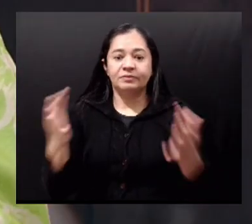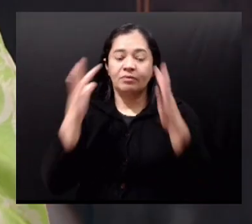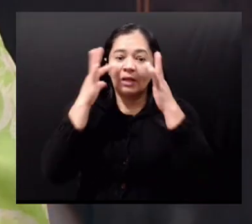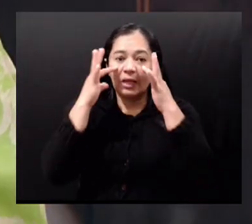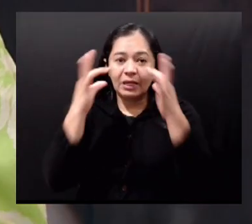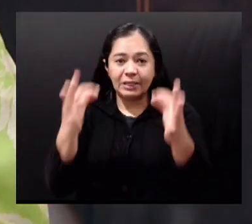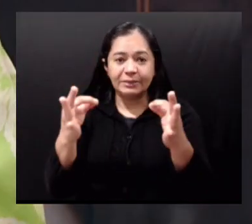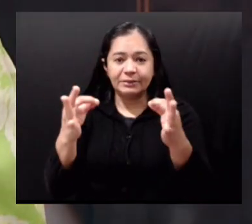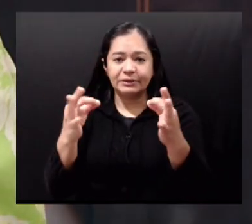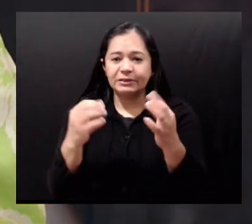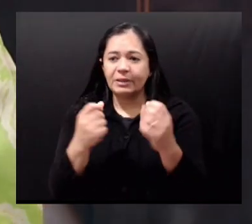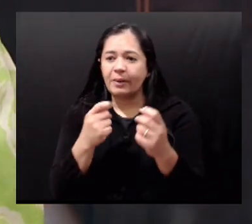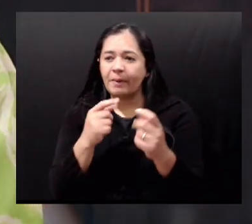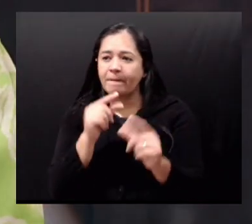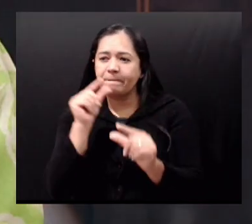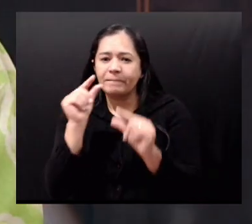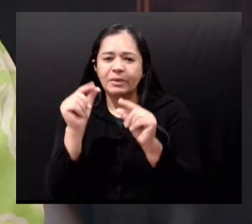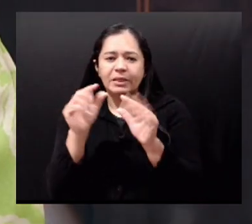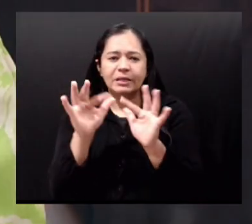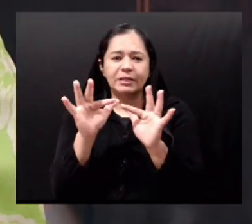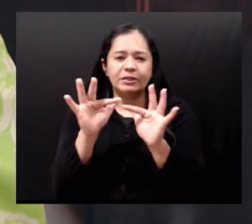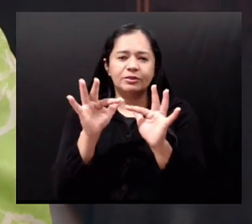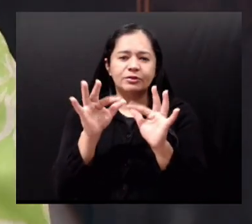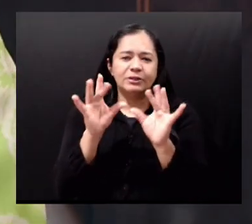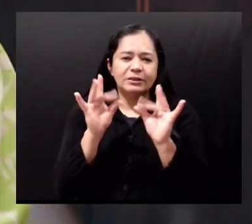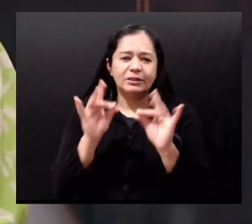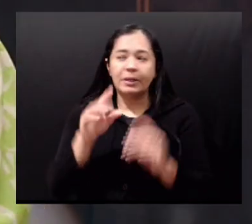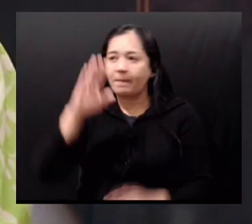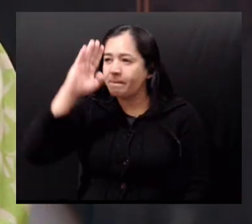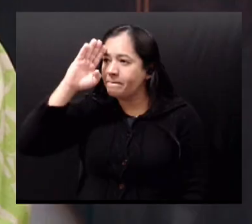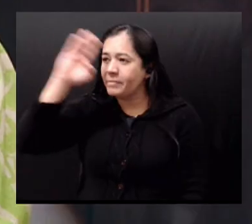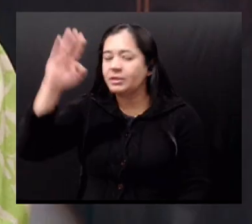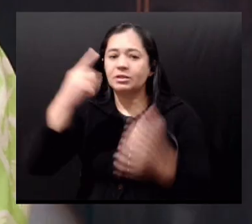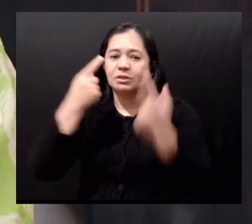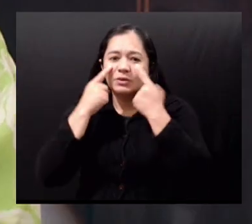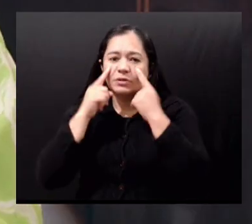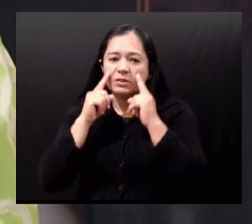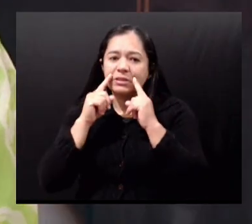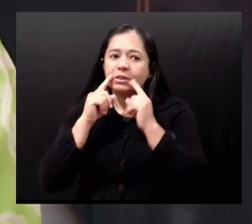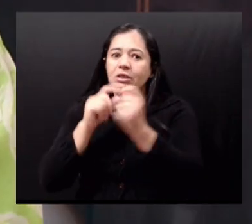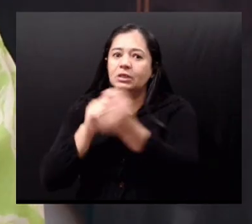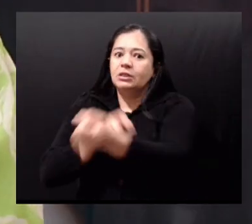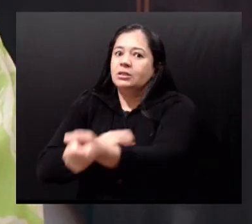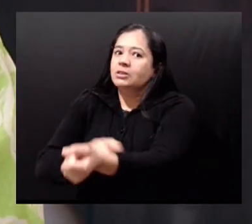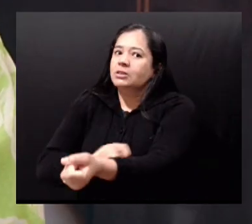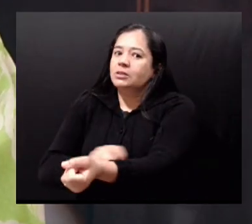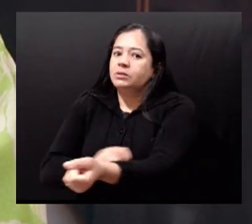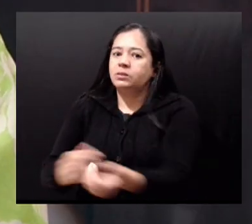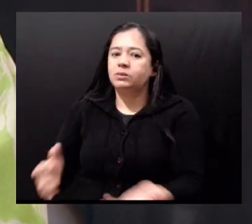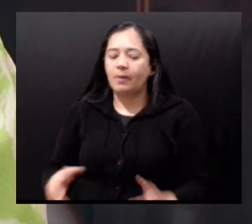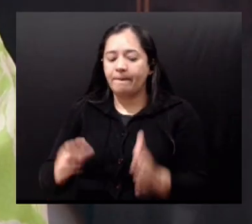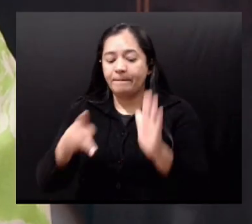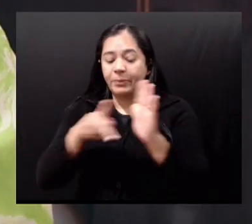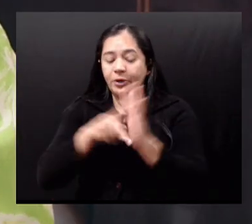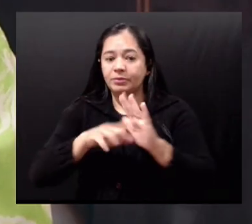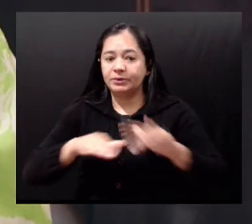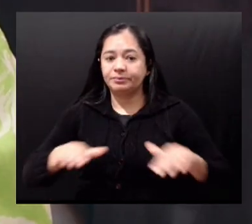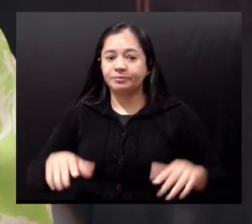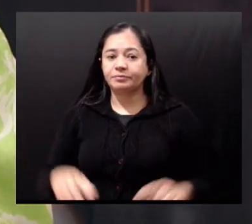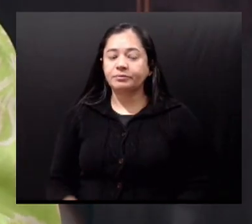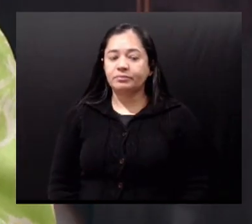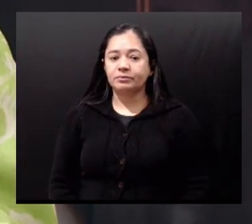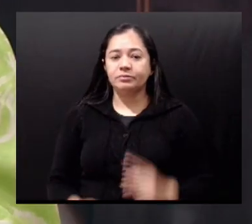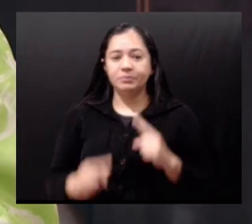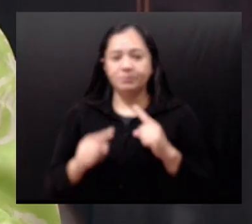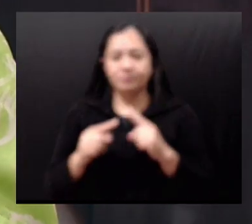coisas, principalmente o choro e a irritabilidade da criança. Para as crianças que já estão